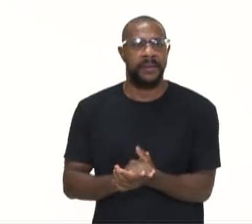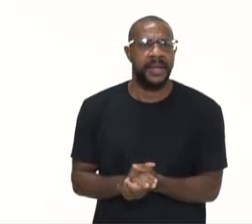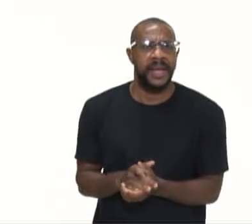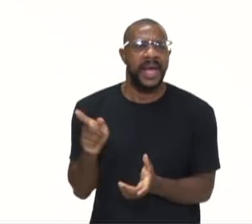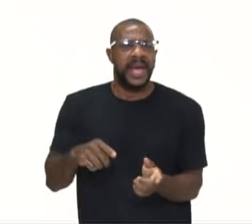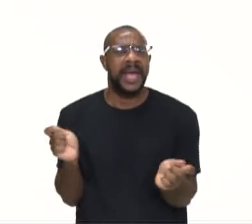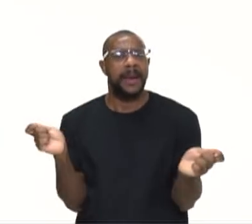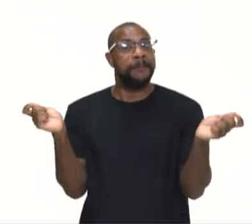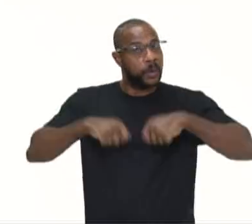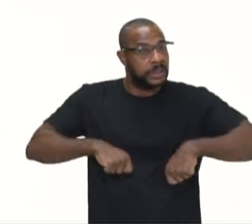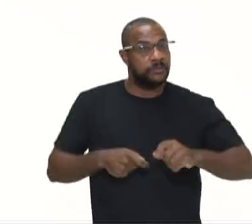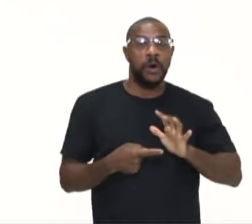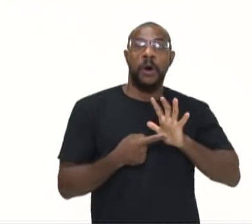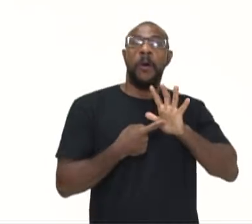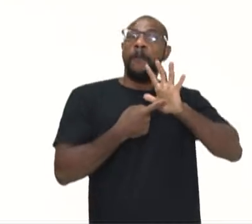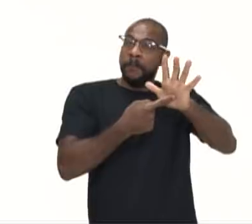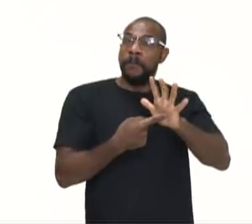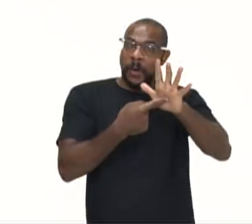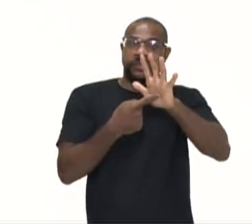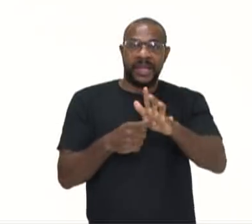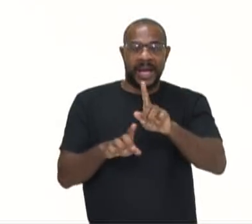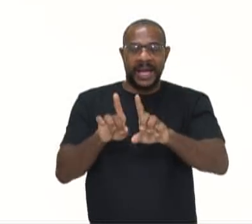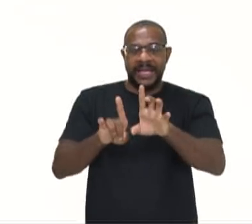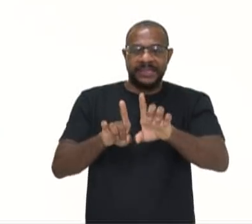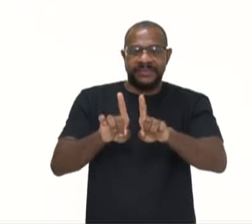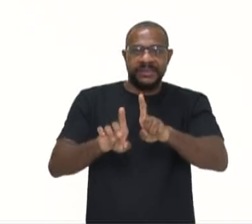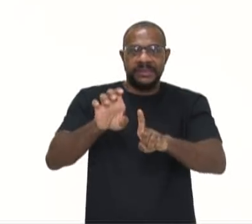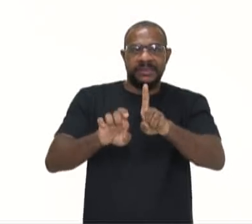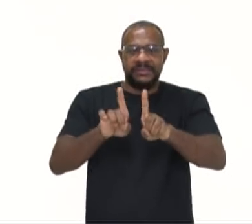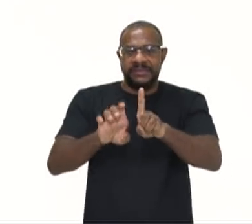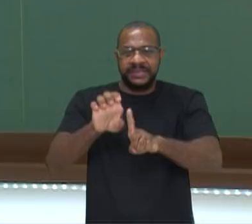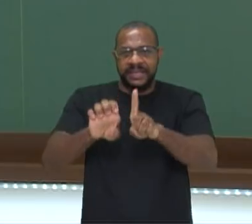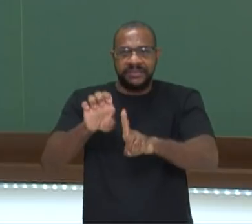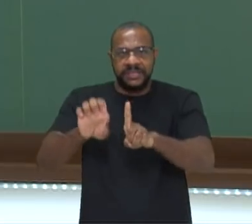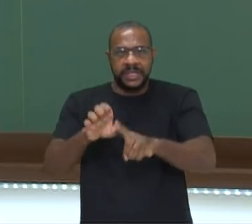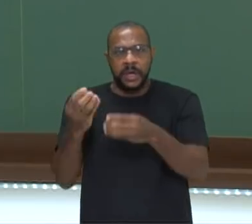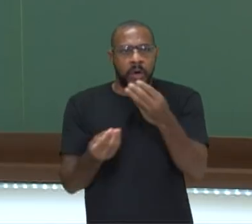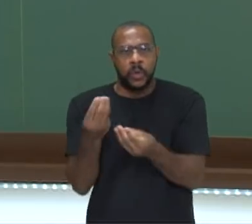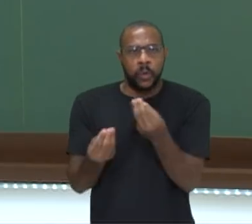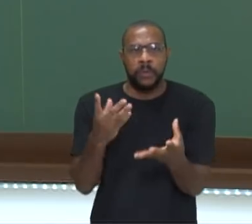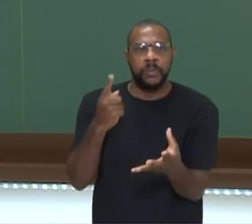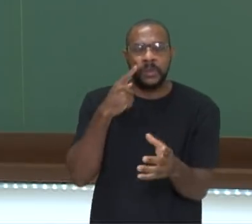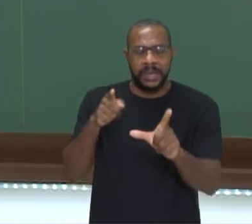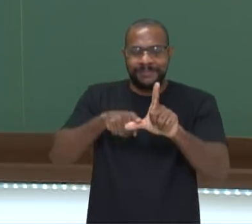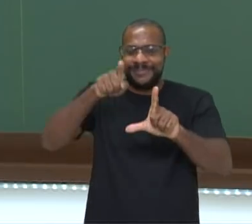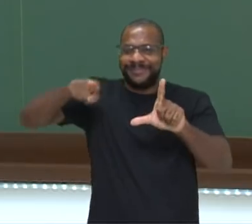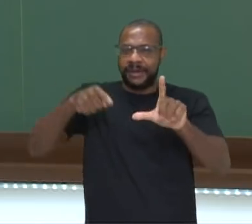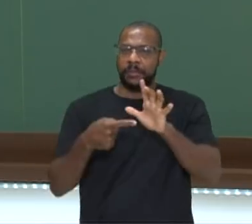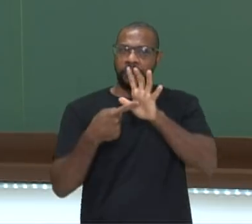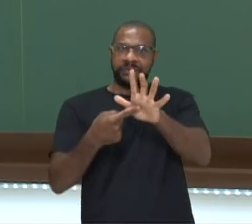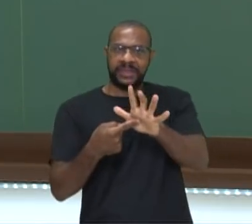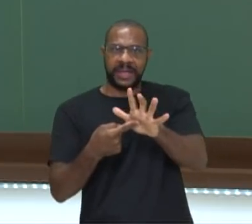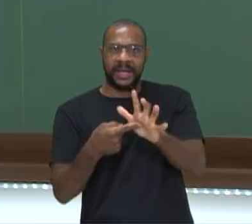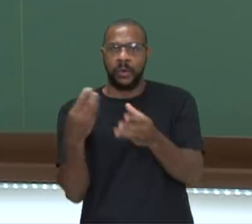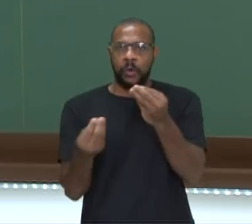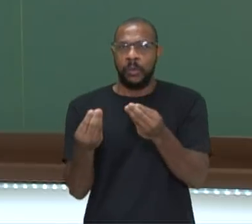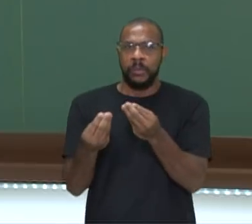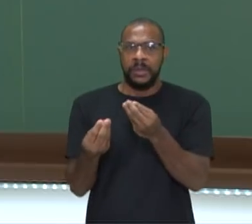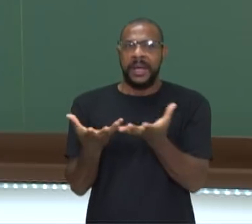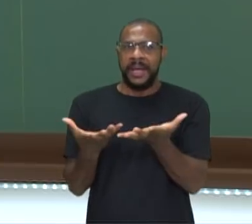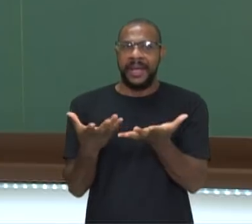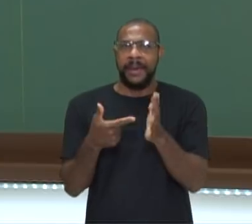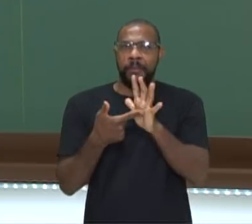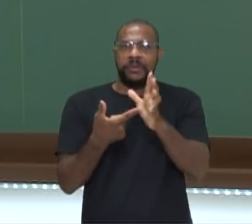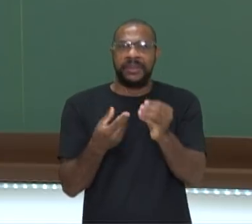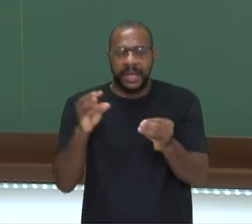demonstrar graficamente uma situação envolvendo juros simples? São duas questões. Comprar à vista ou a